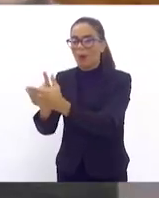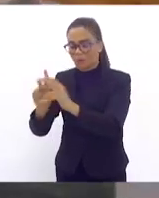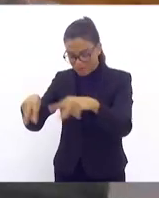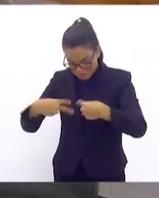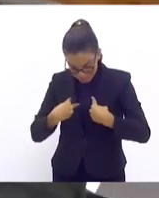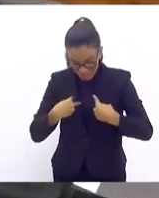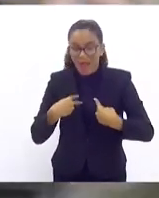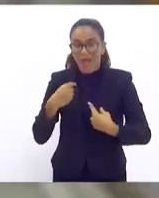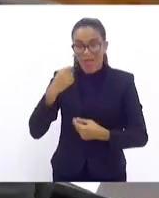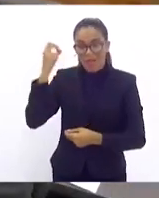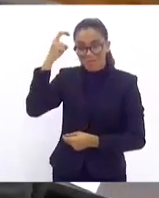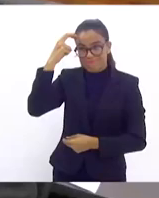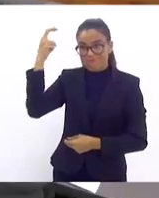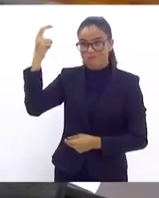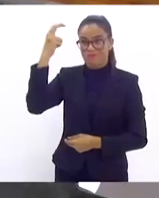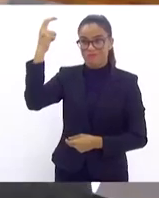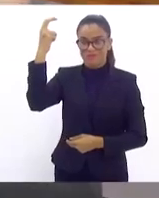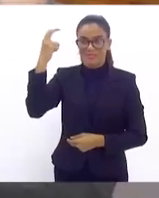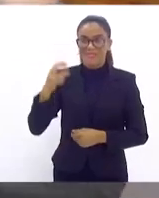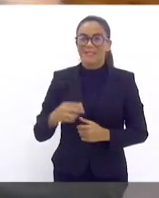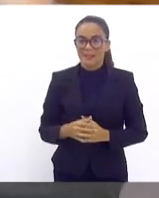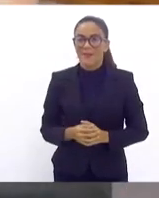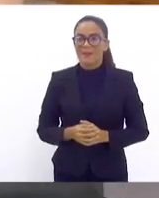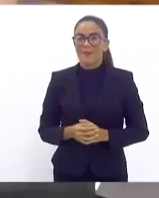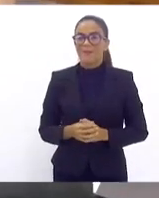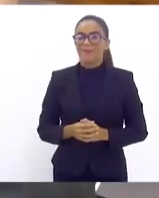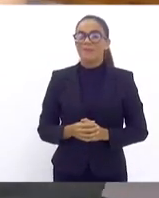deputado Vinícius. Deputado Serafini, para